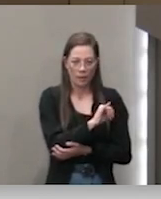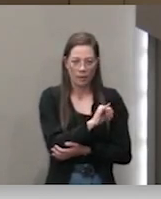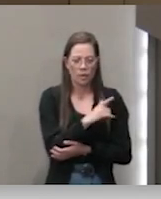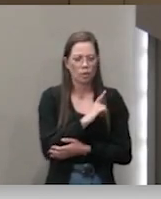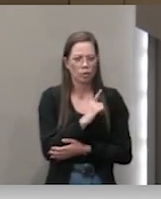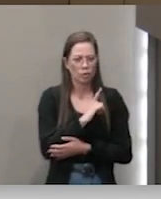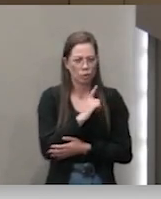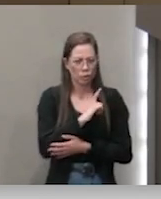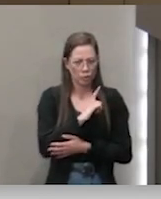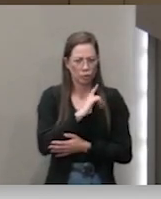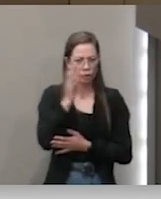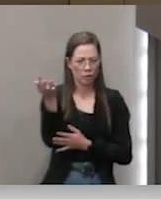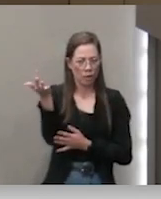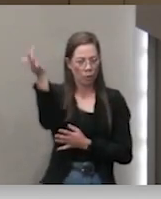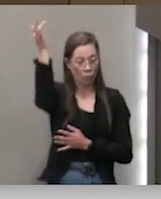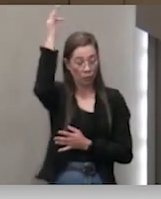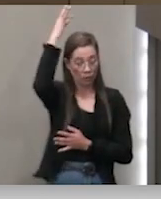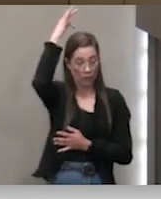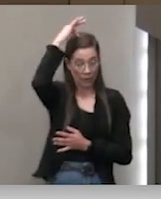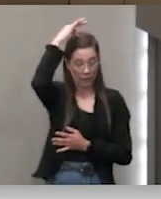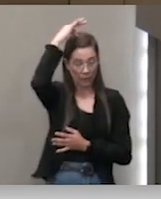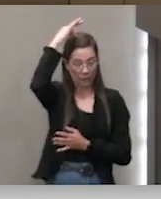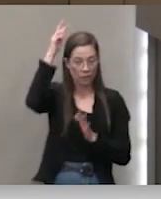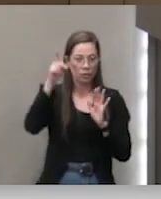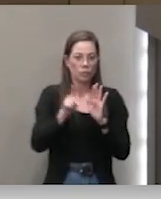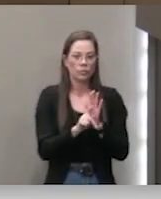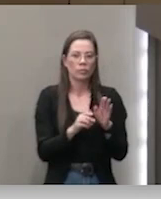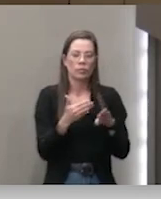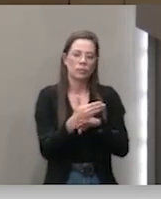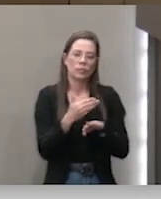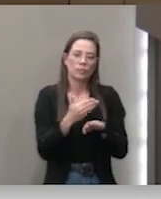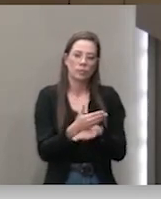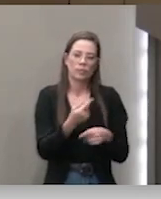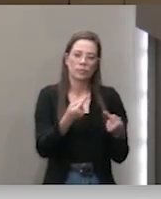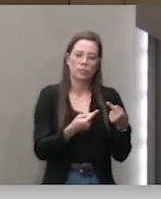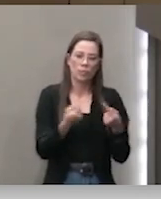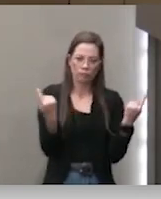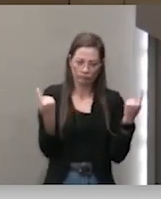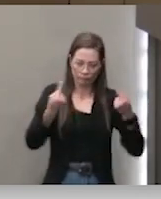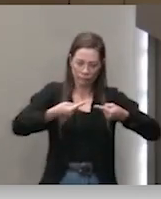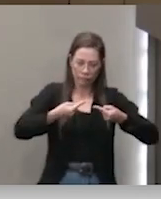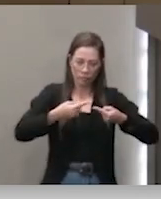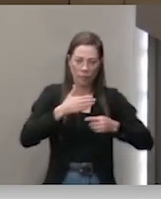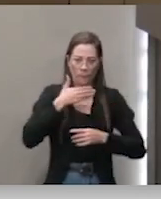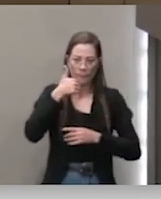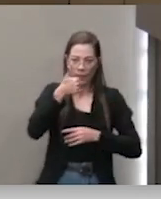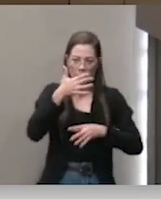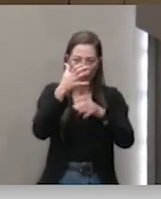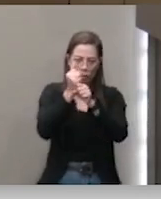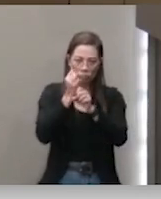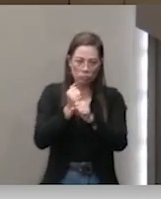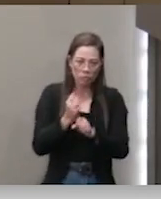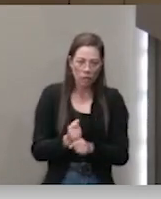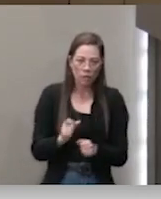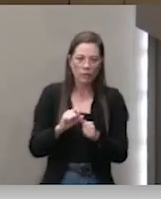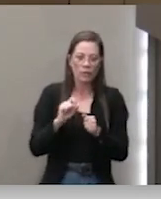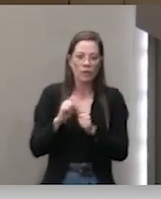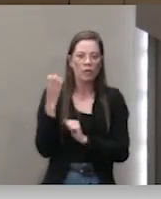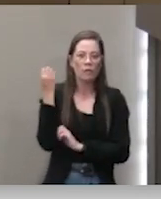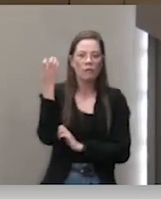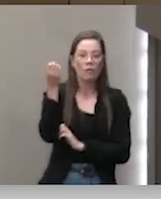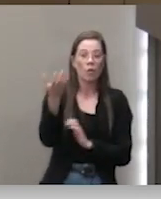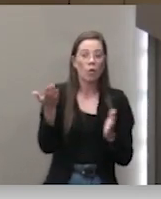oratória, ela teve essa oportunidade de participar da disputa, melhorar as notas, fazer a viagem, e